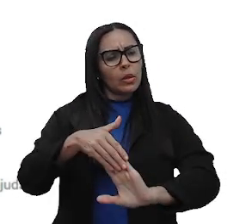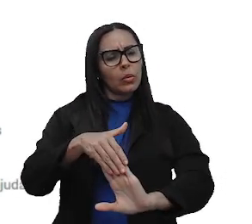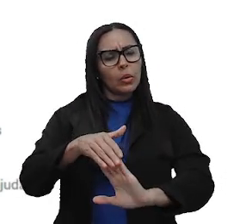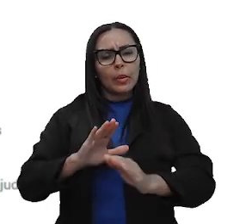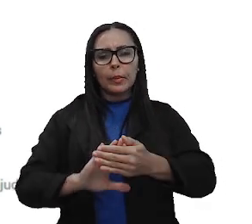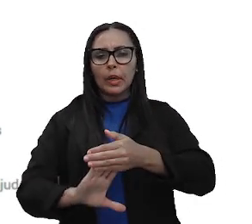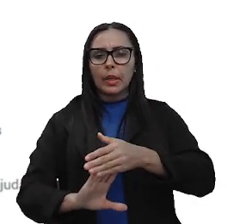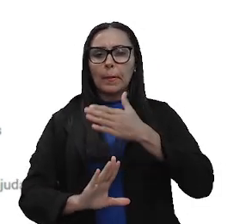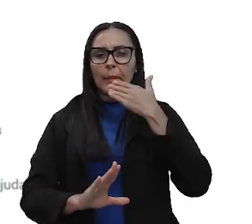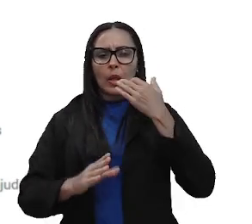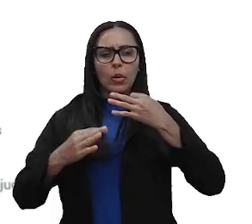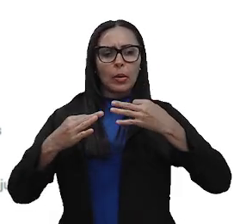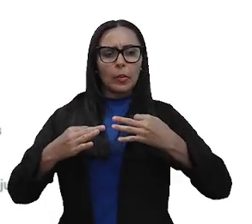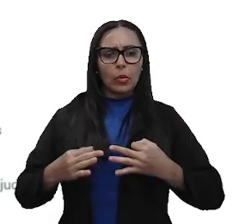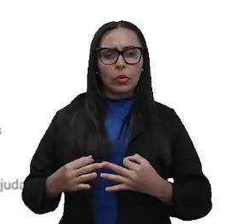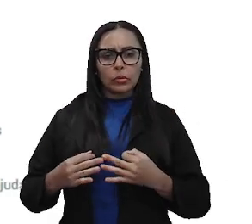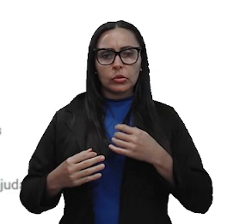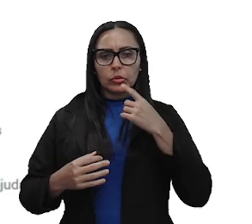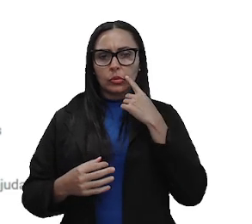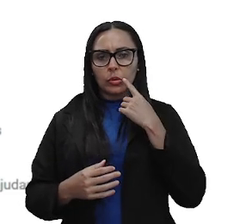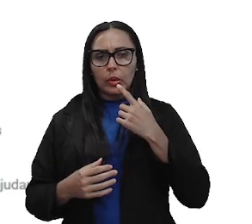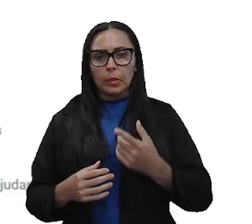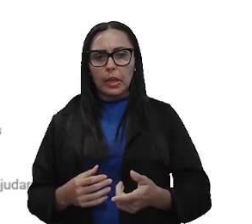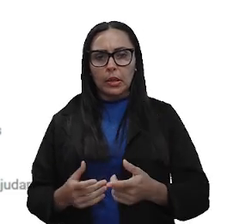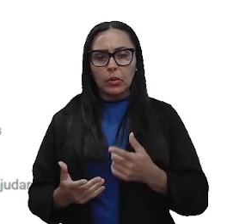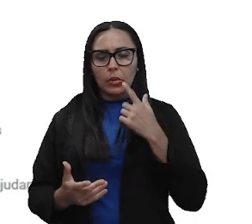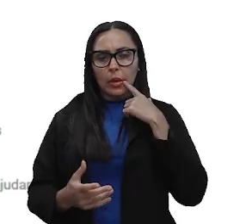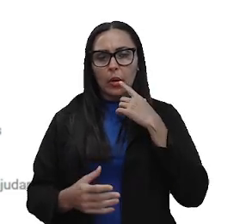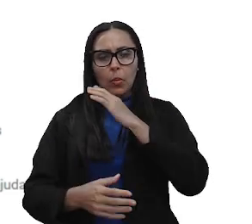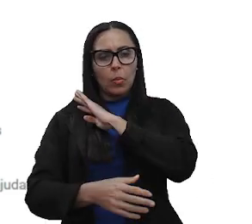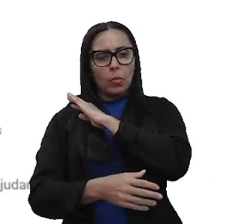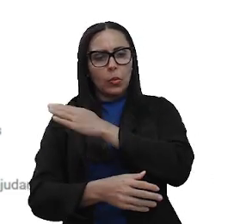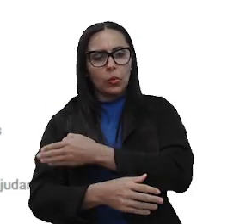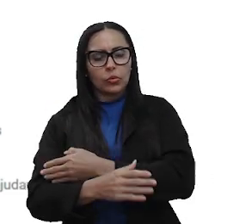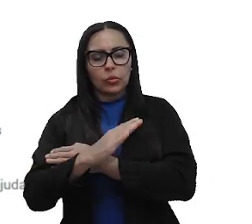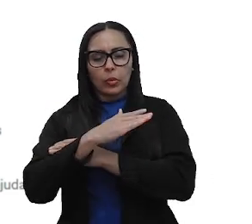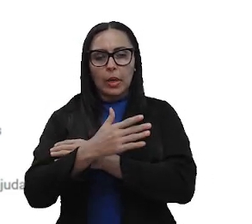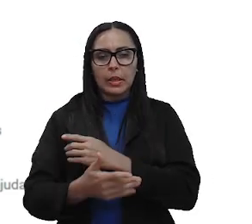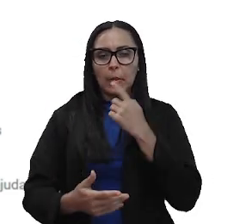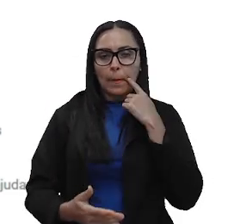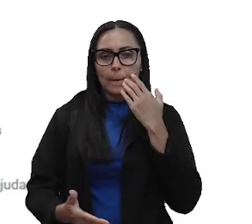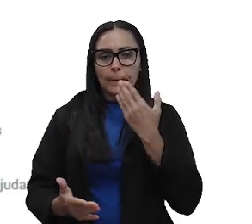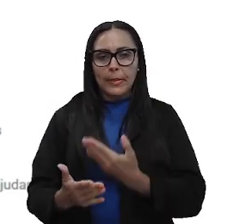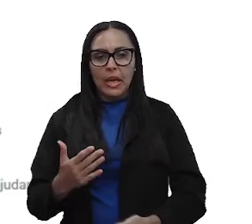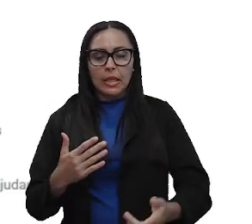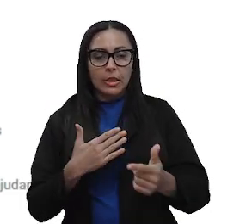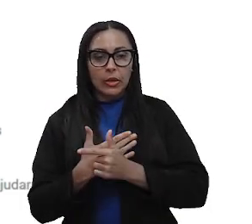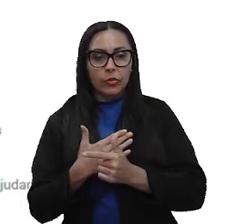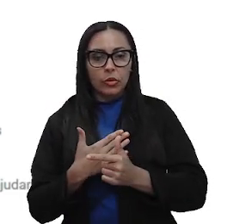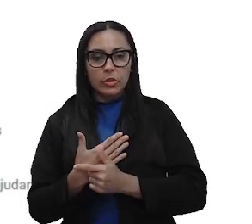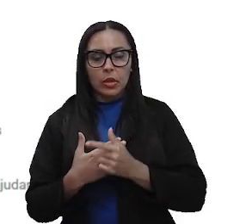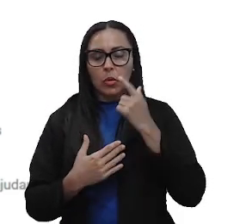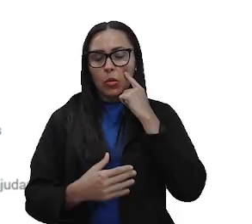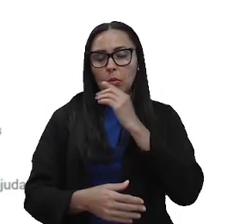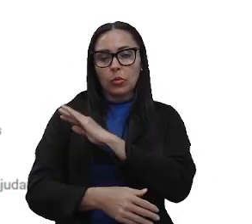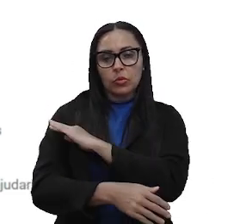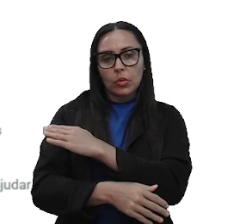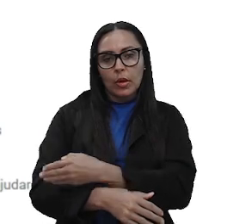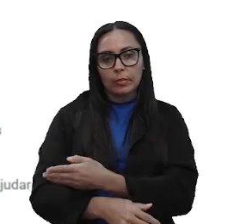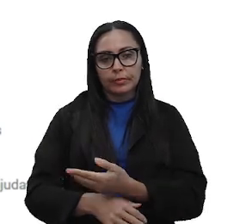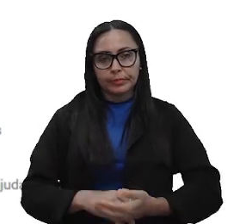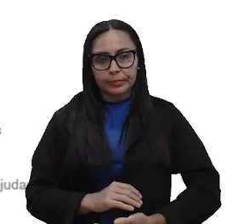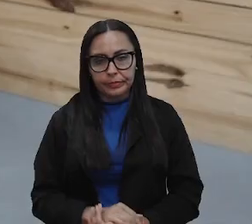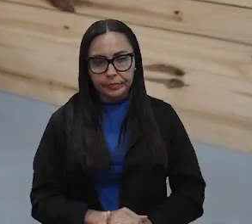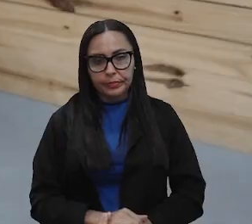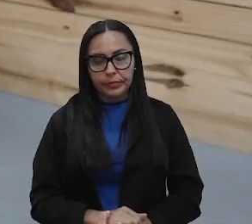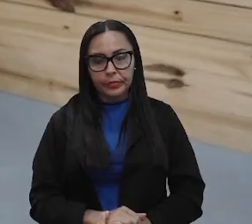Melhora a postura, melhora a amplitude do movimento e evita a perda da função muscular. E previne lesões musculares. Eu vou dar